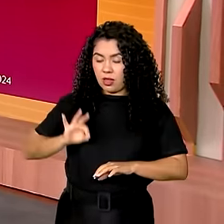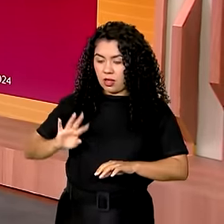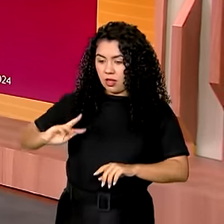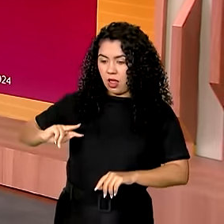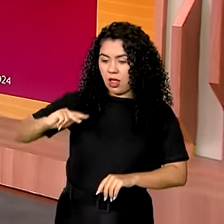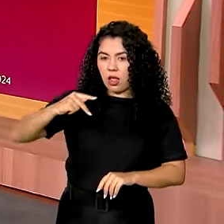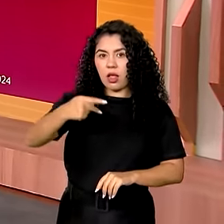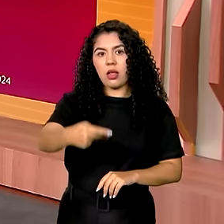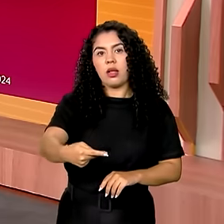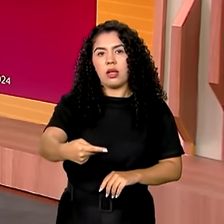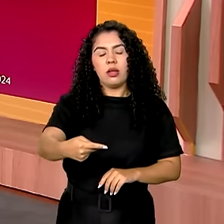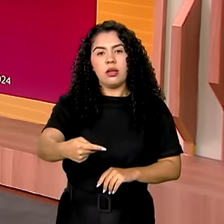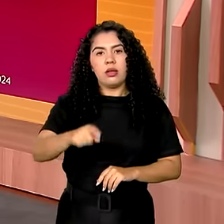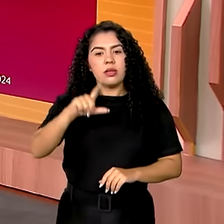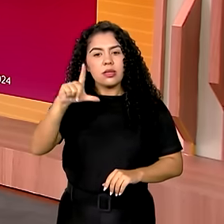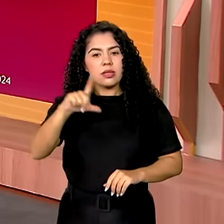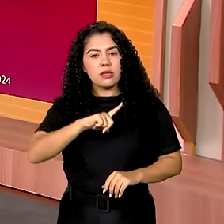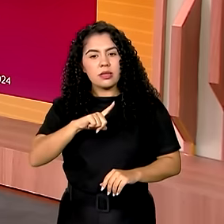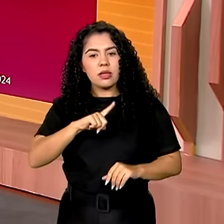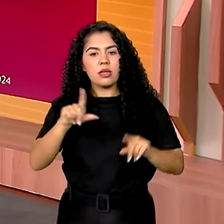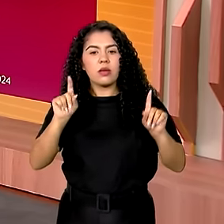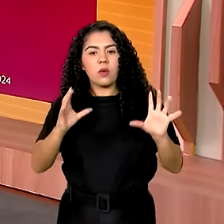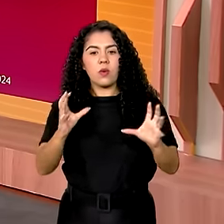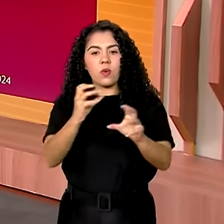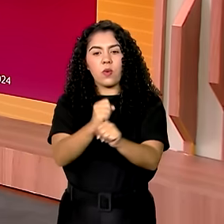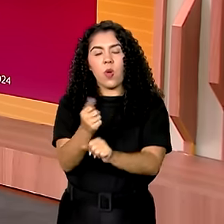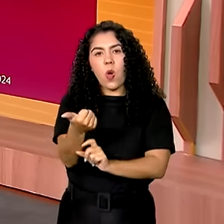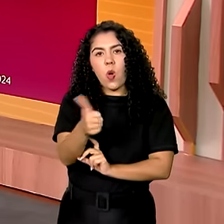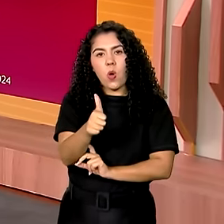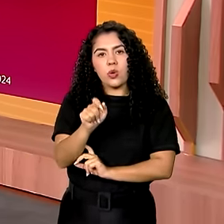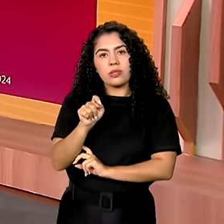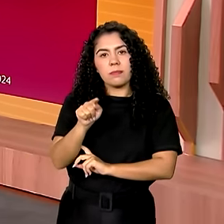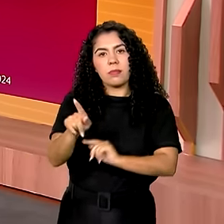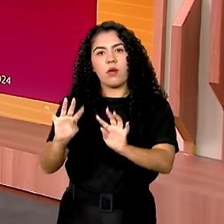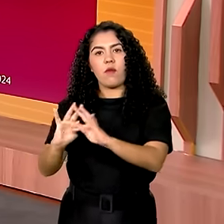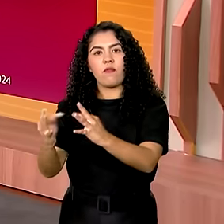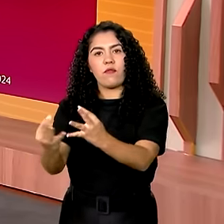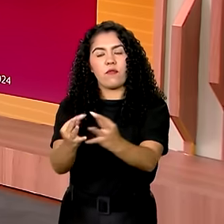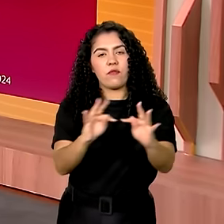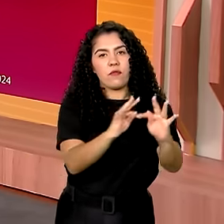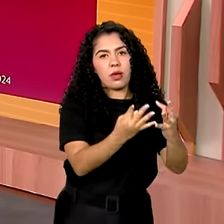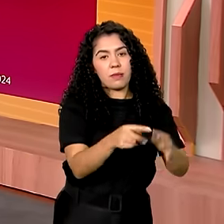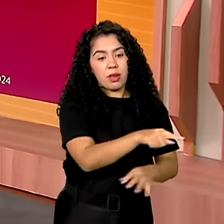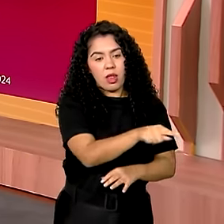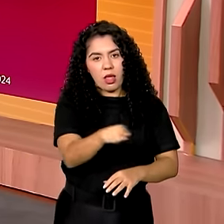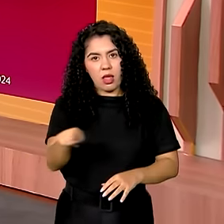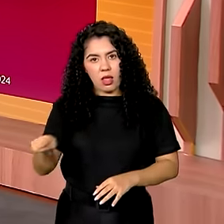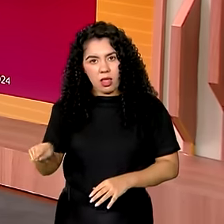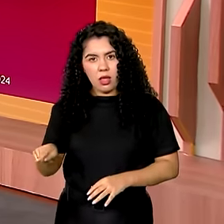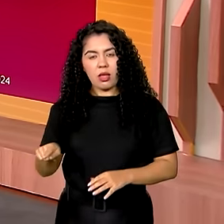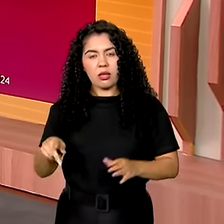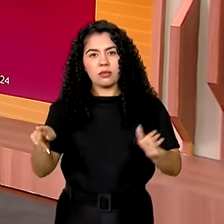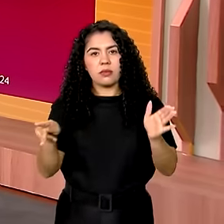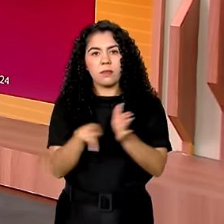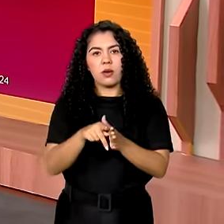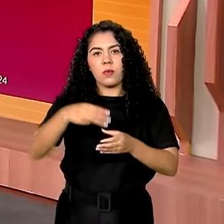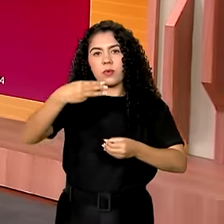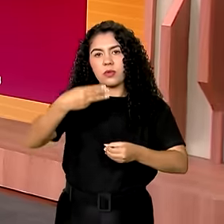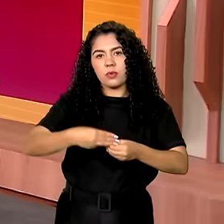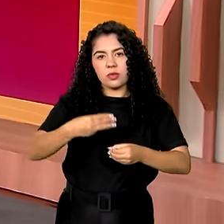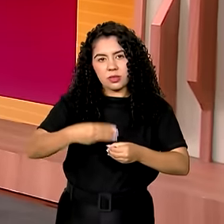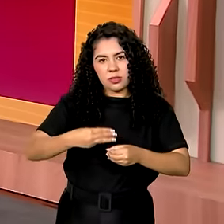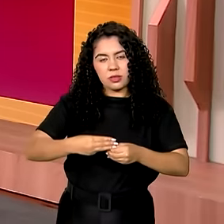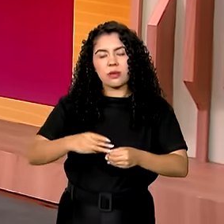cidadão, os destaques ficam aí com 11 mil famílias do município atendidas pelo